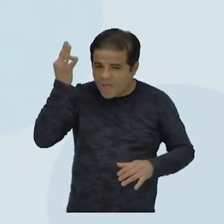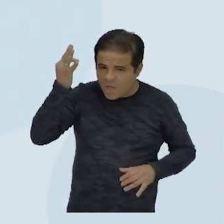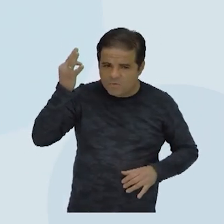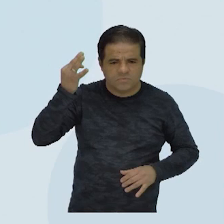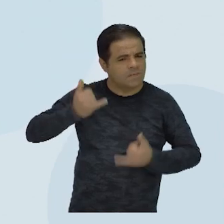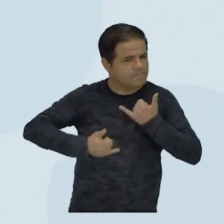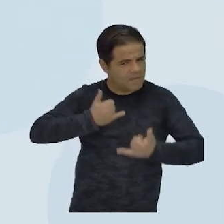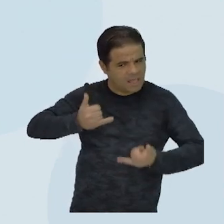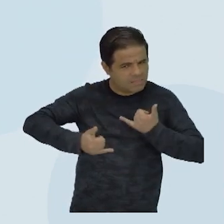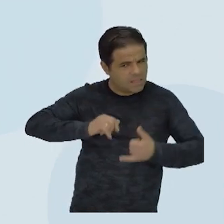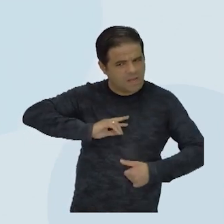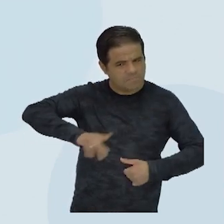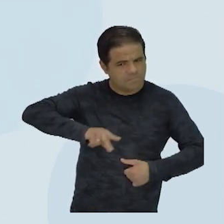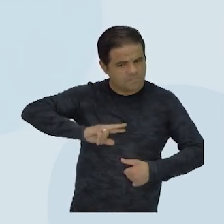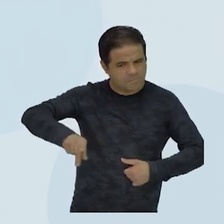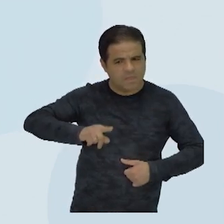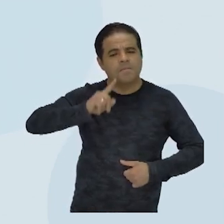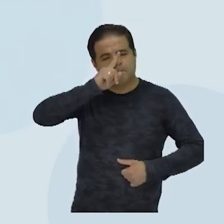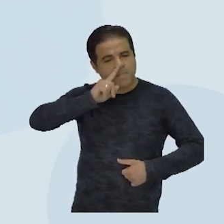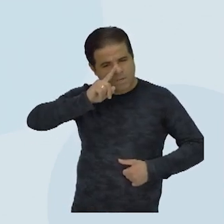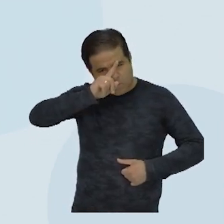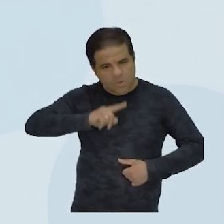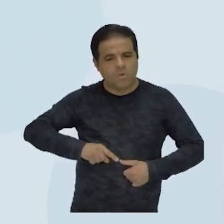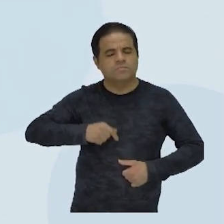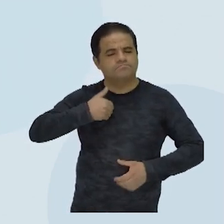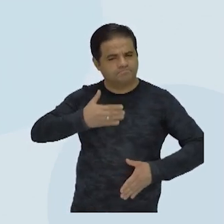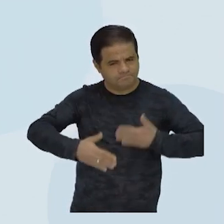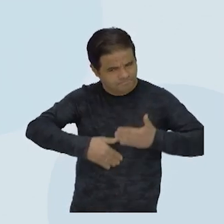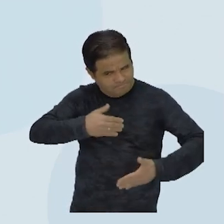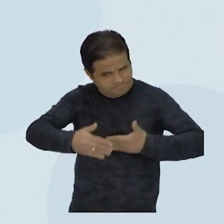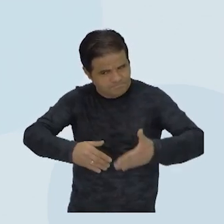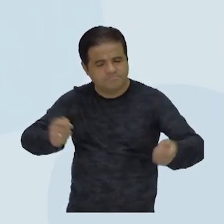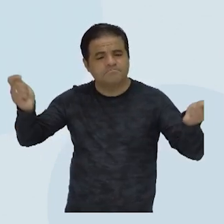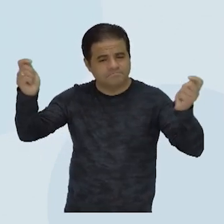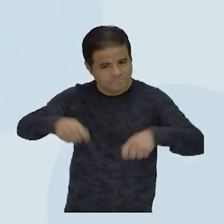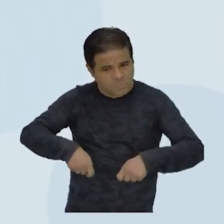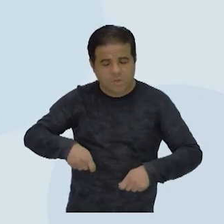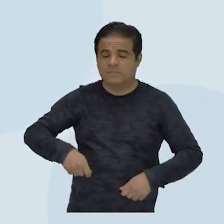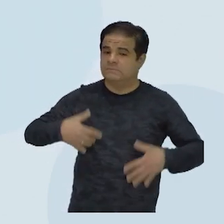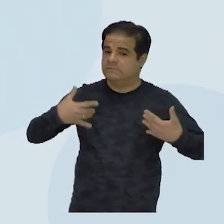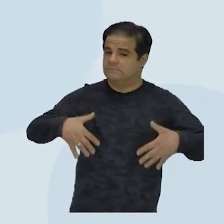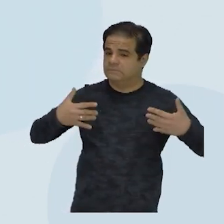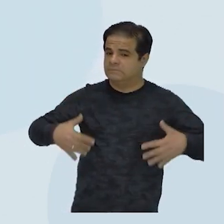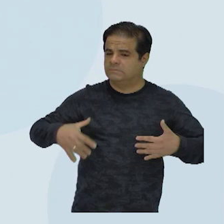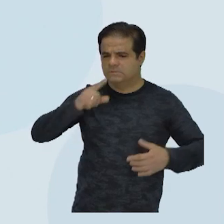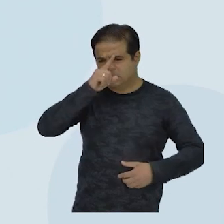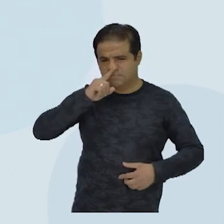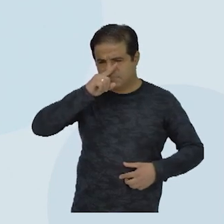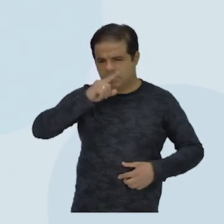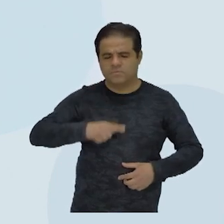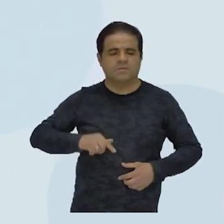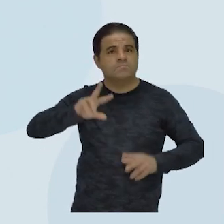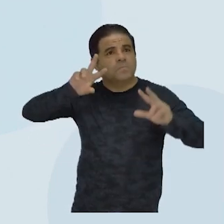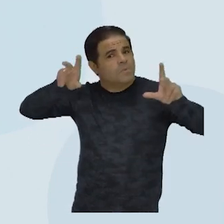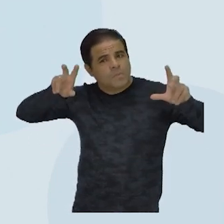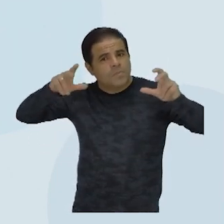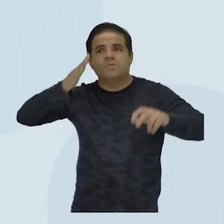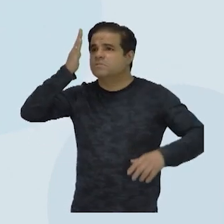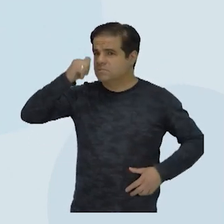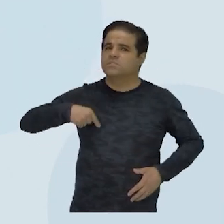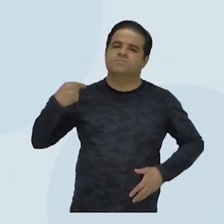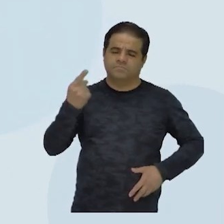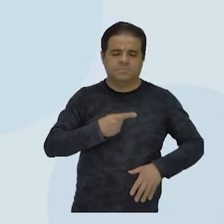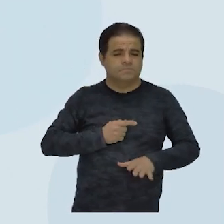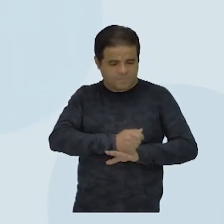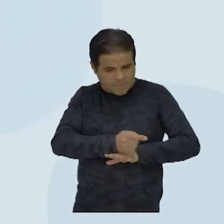brincadeira, é perigoso, E as consequências podem ser fatais. E nós já temos aí muitas situações, sabemos que